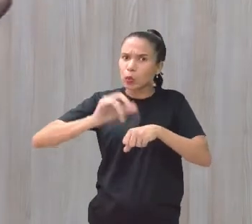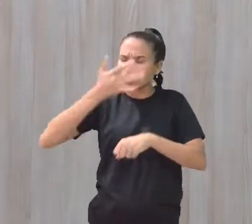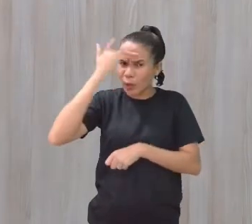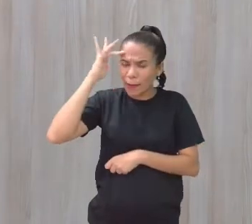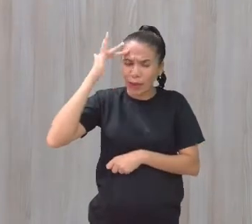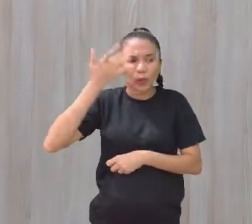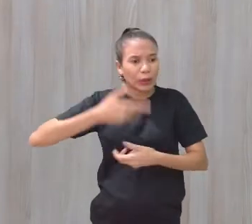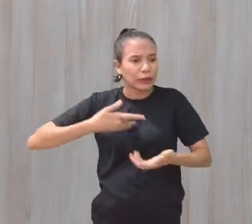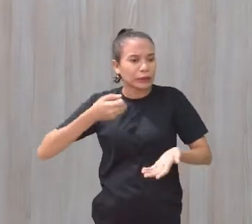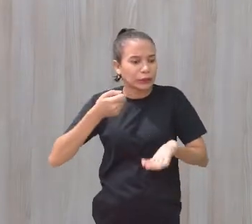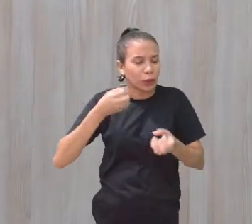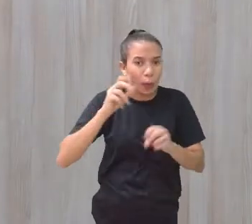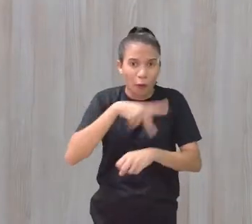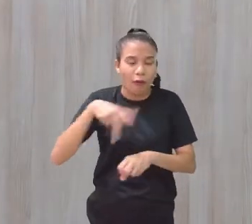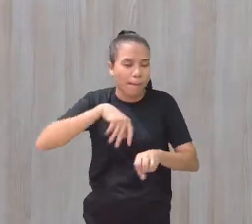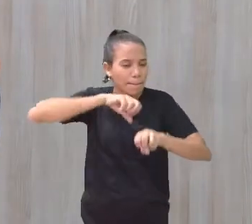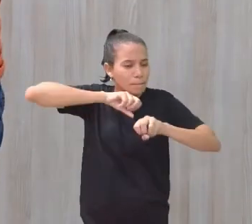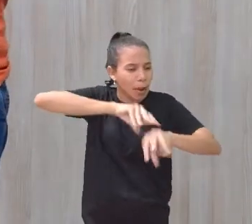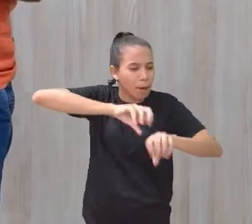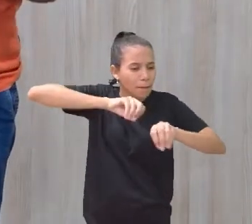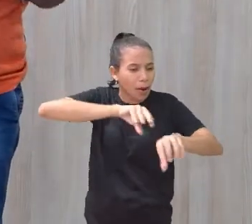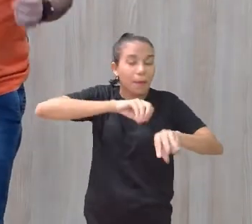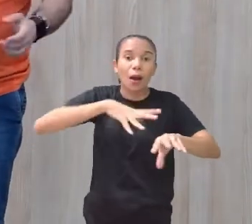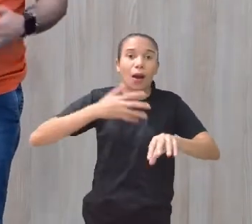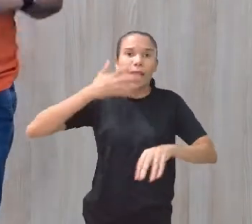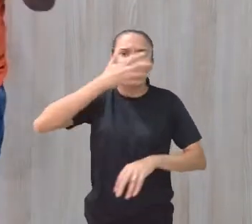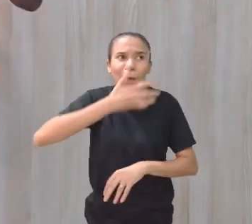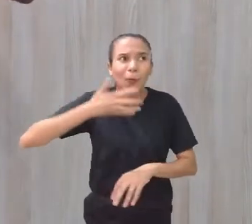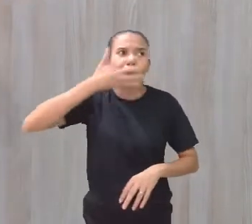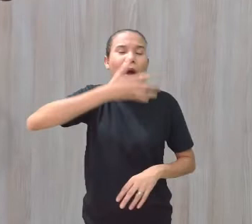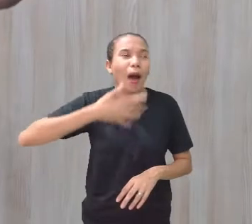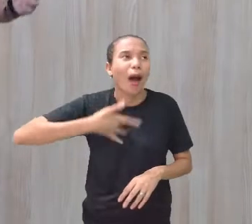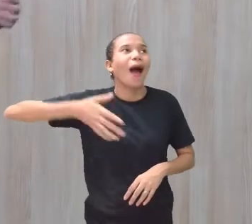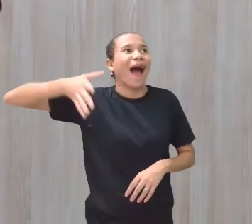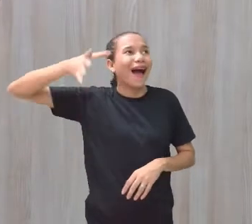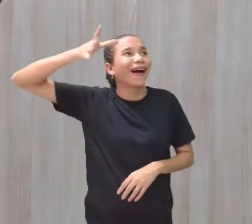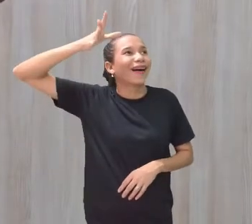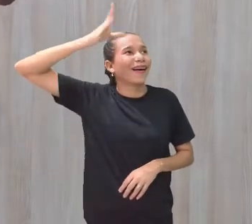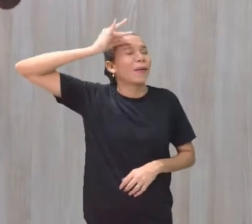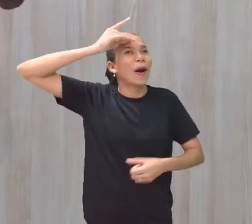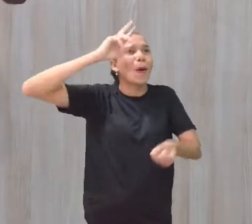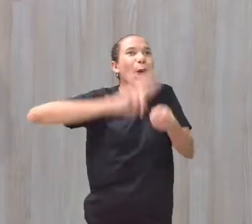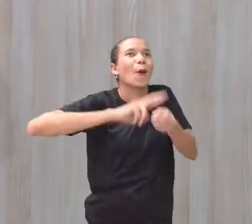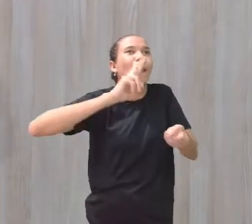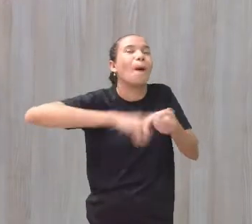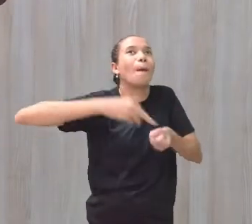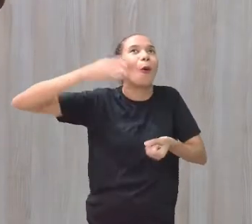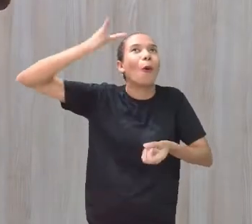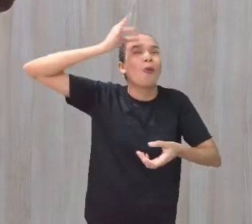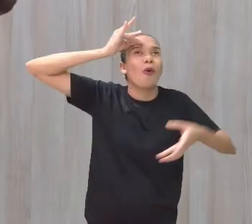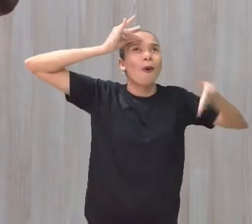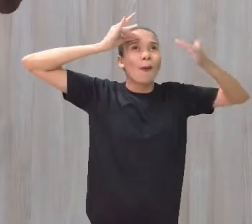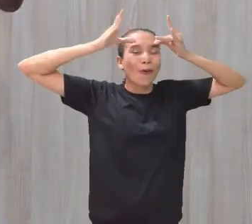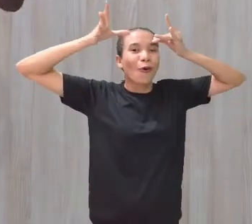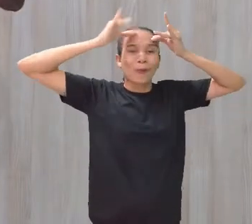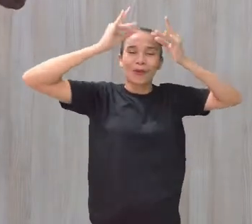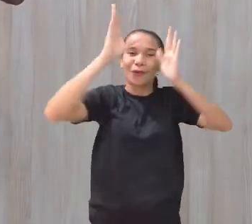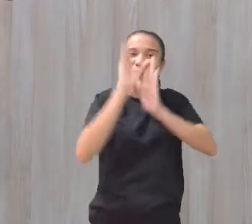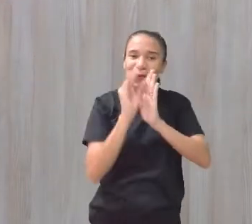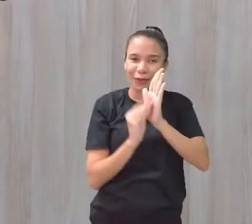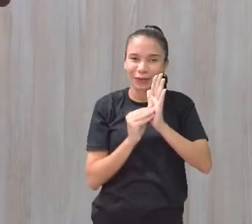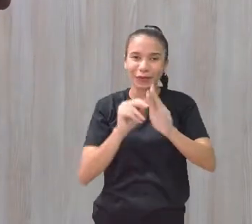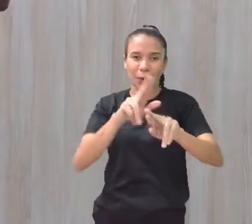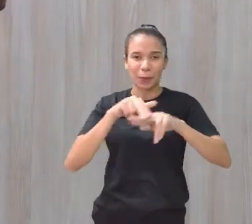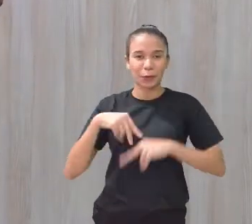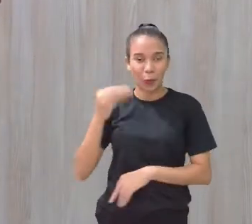tentam ensinar esses alunos algumas musiquinhas, né, que são feitas para gravar alguns conteúdos. Então a gente observa, né, que